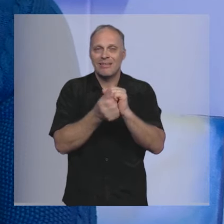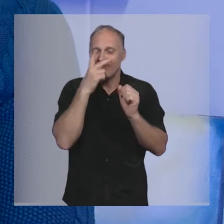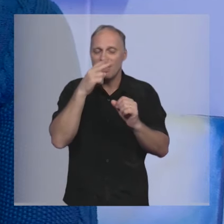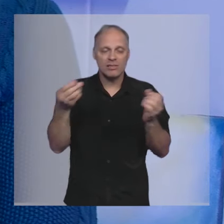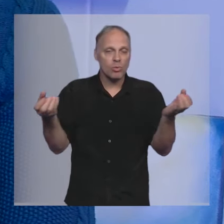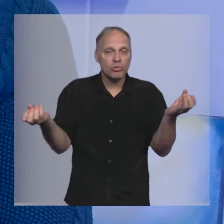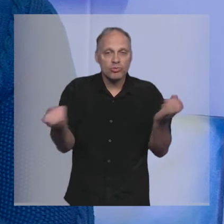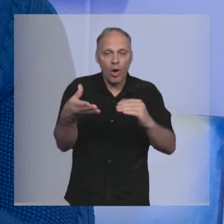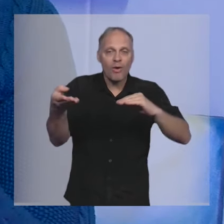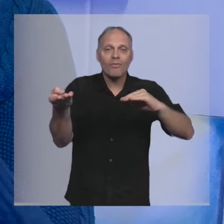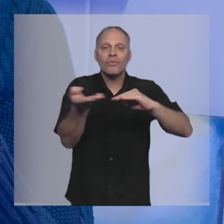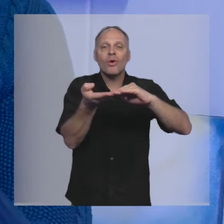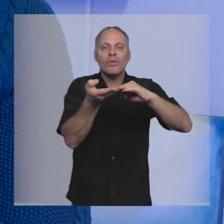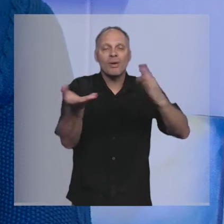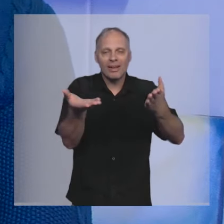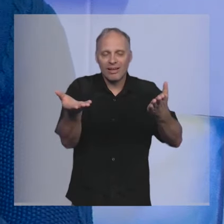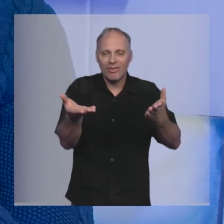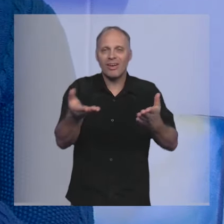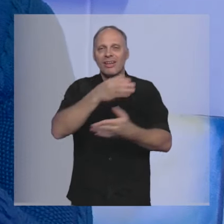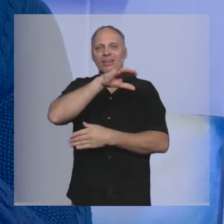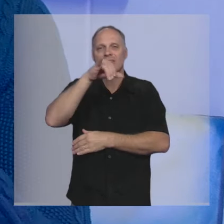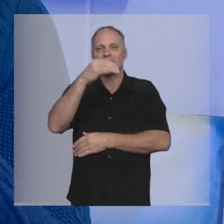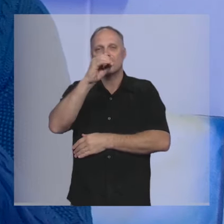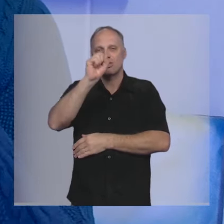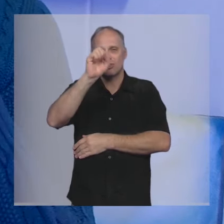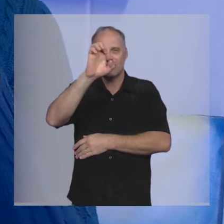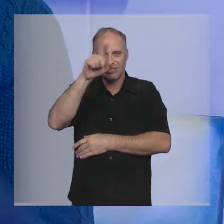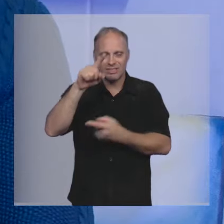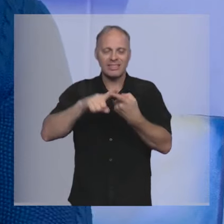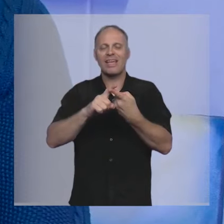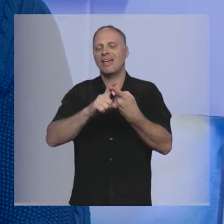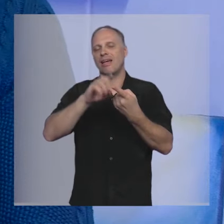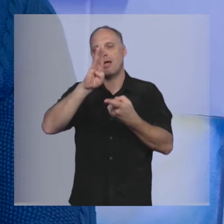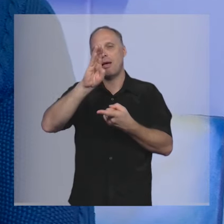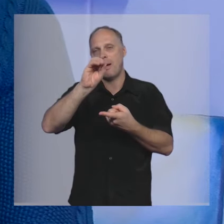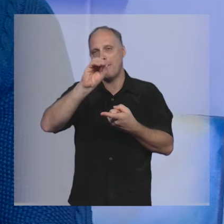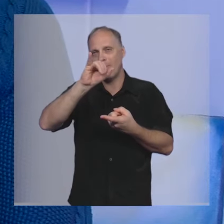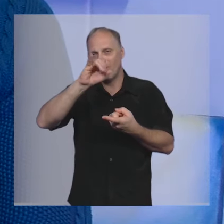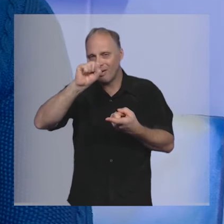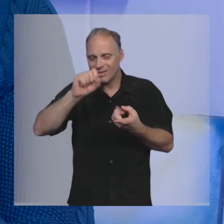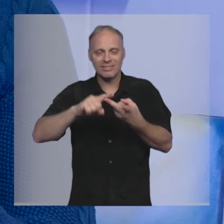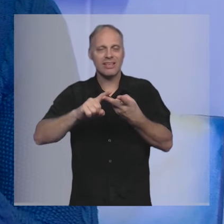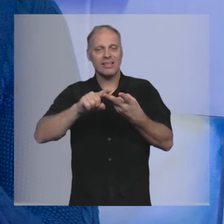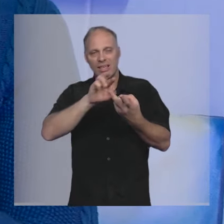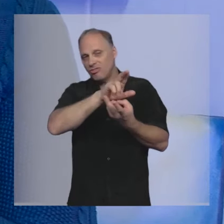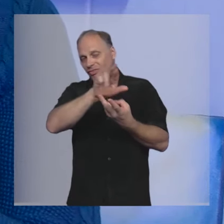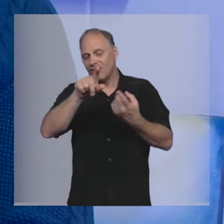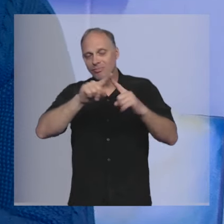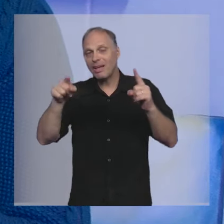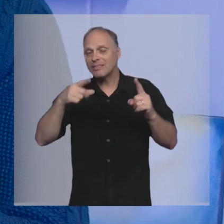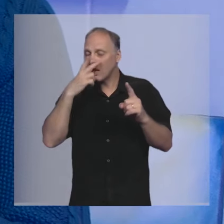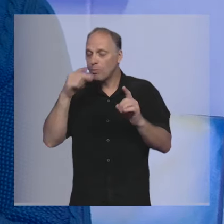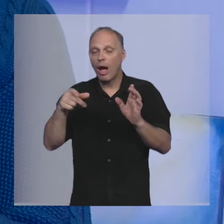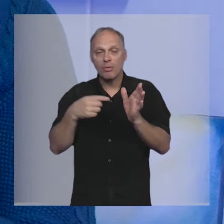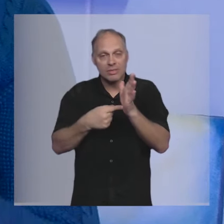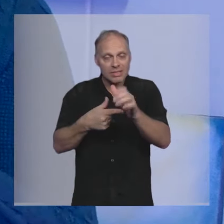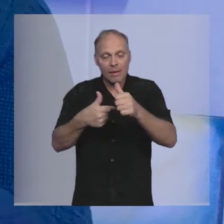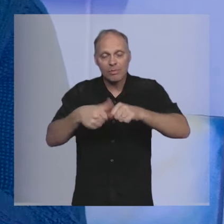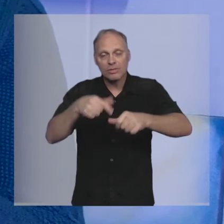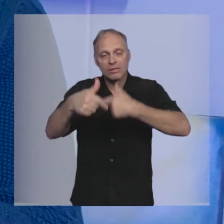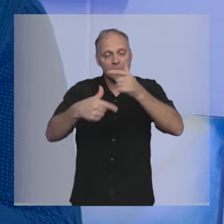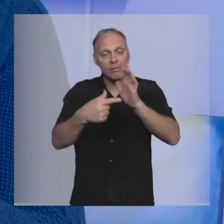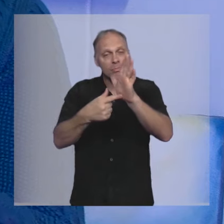os contemporâneos, como Joseph Beuys, que é muito diferente, mas ele mostrou,